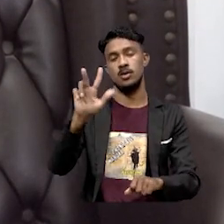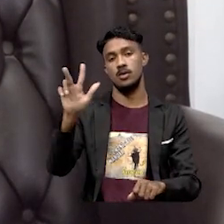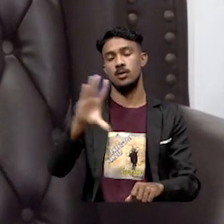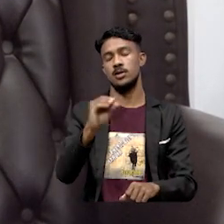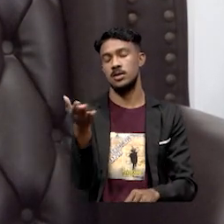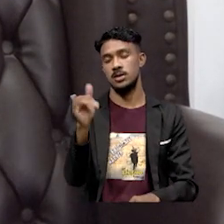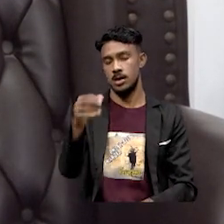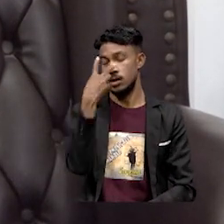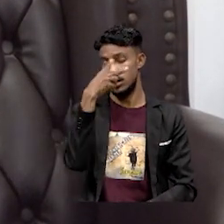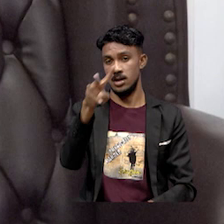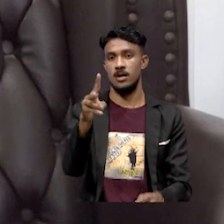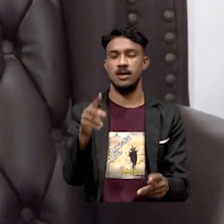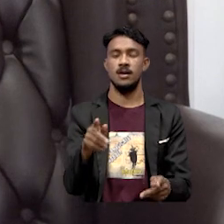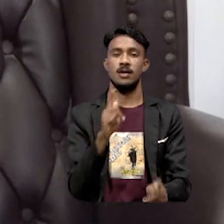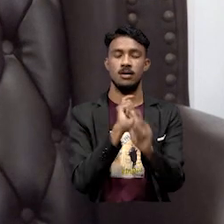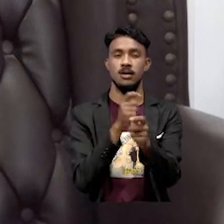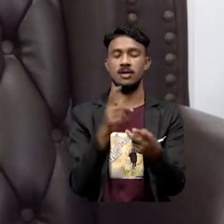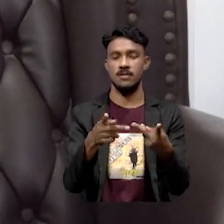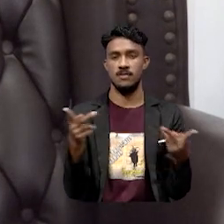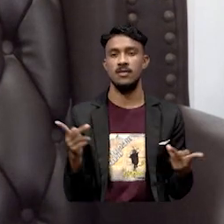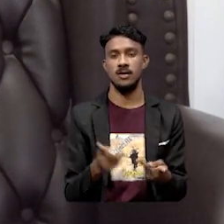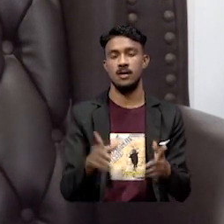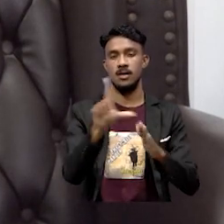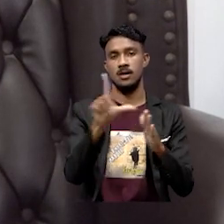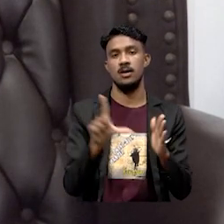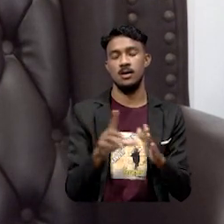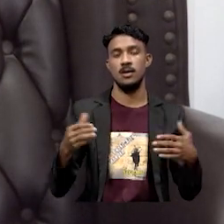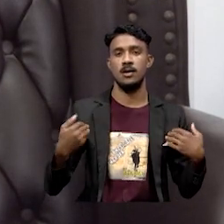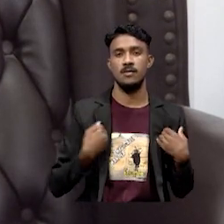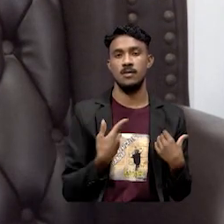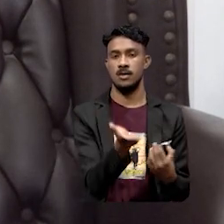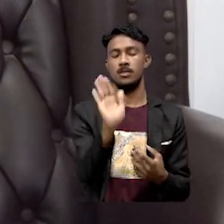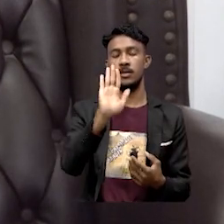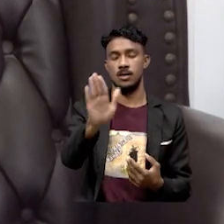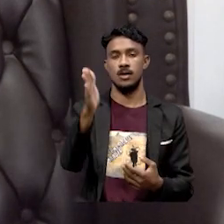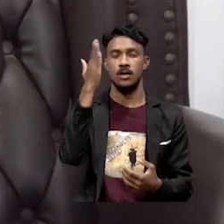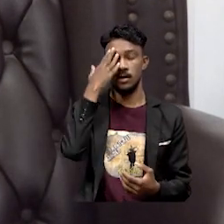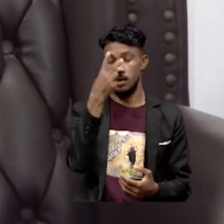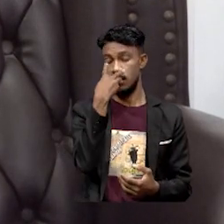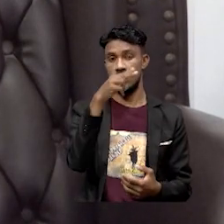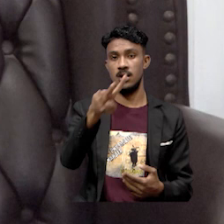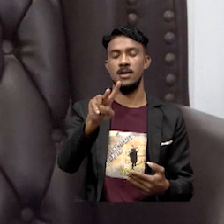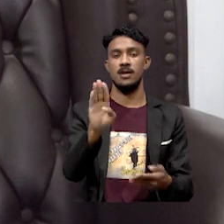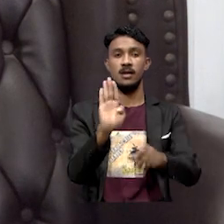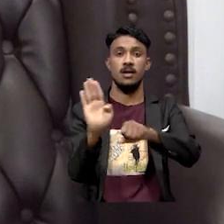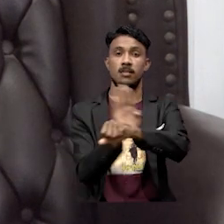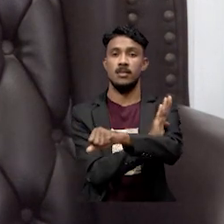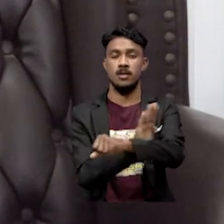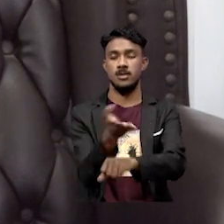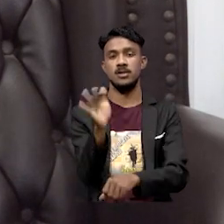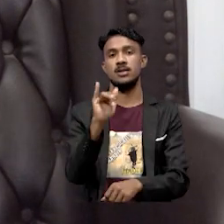ia fate mira tu ir decreto lei na bema ia non nemos ita bo tareia anúncio ser na bema tau ia papa na ba sira